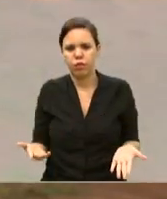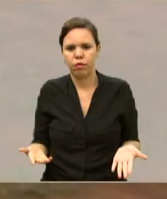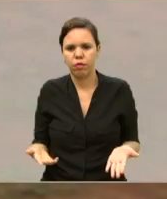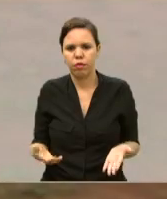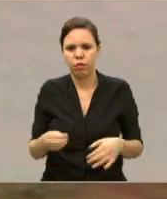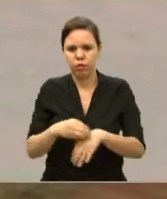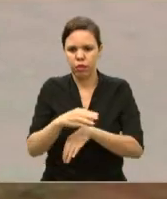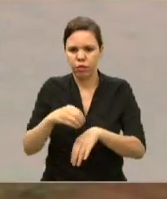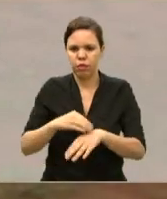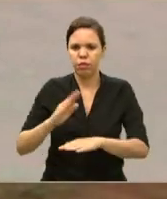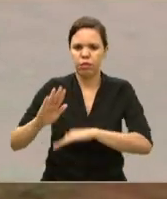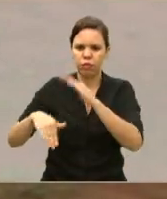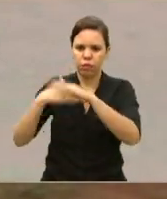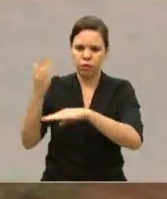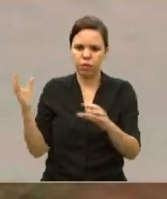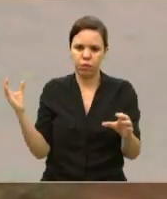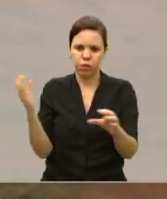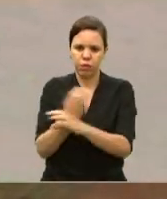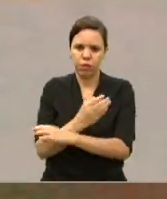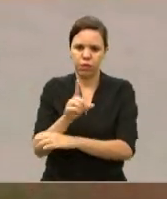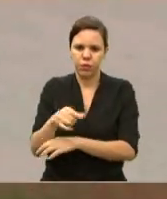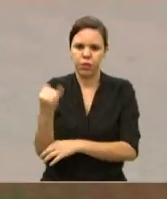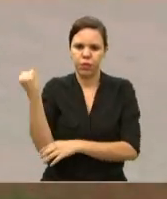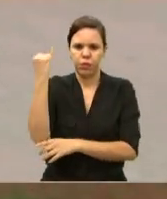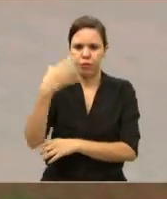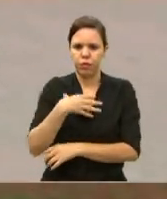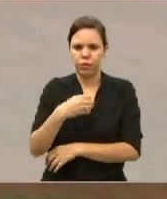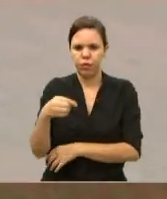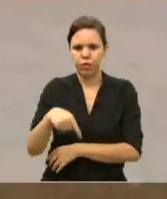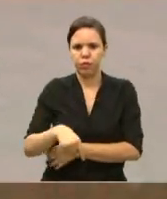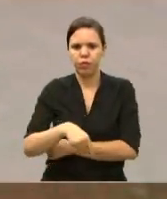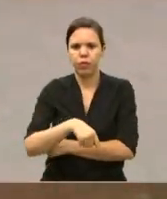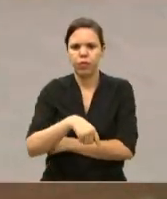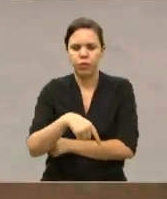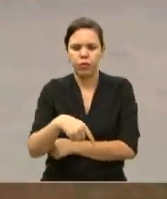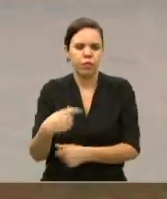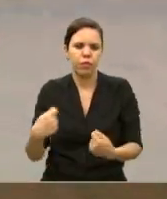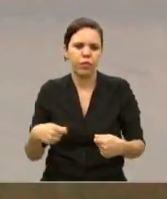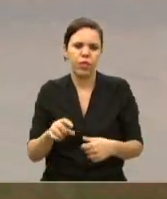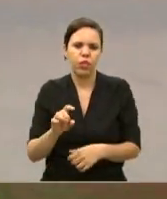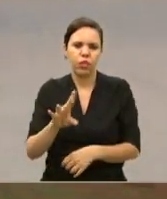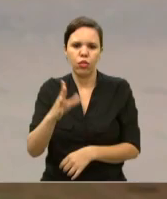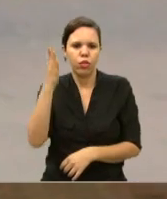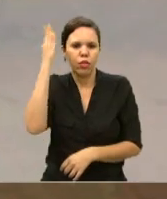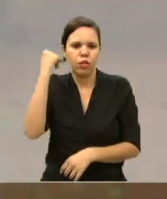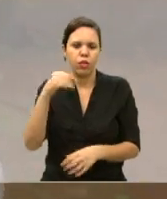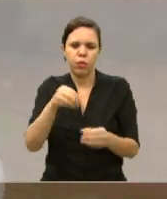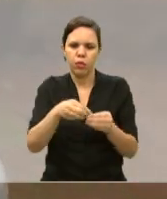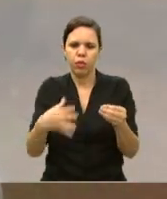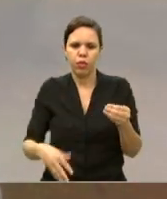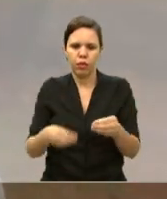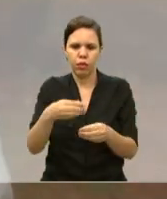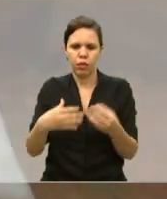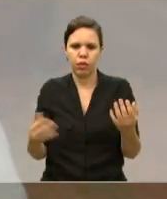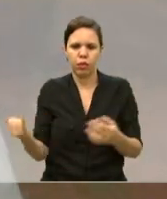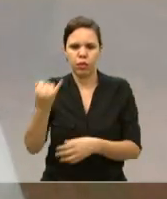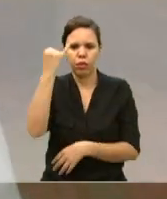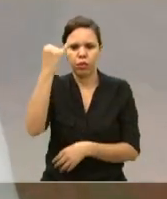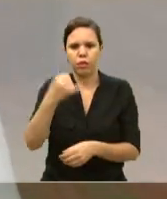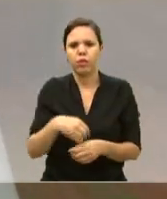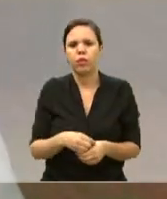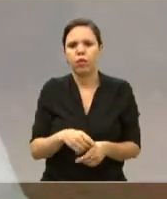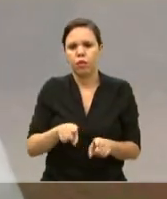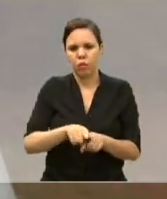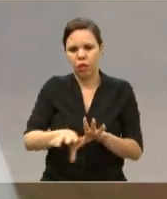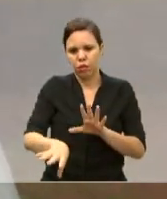traz o desenvolvimento integral. E isso é importante para os meus filhos, né? Eles não precisam só saber o conteúdo. O importante é o